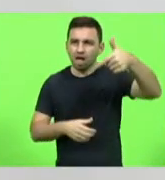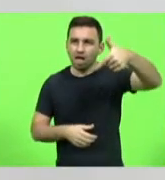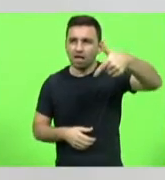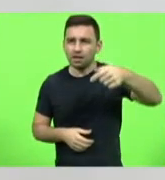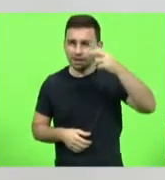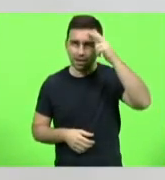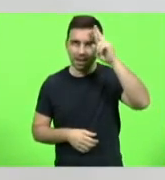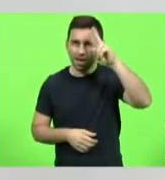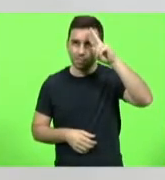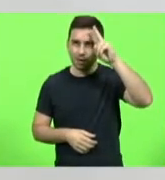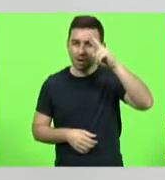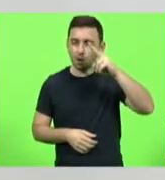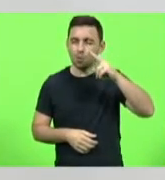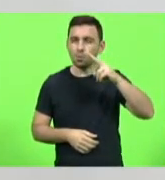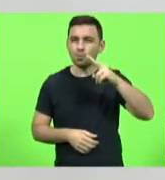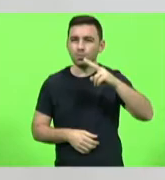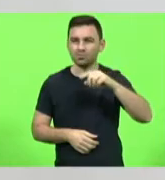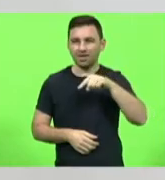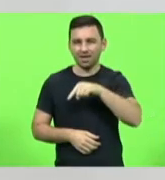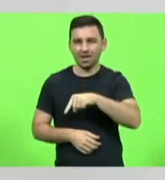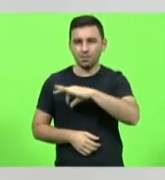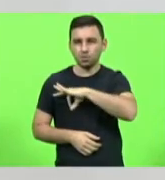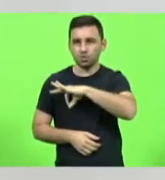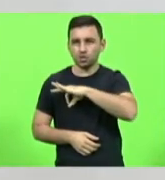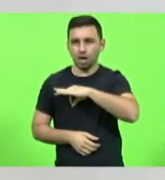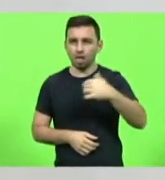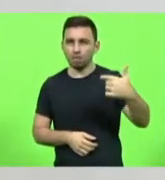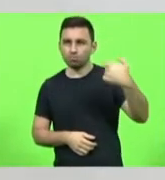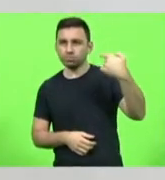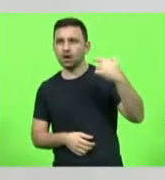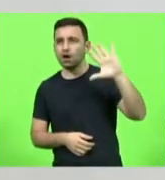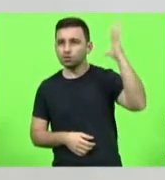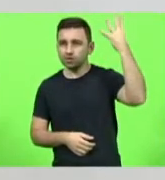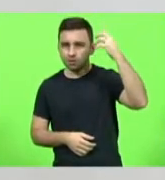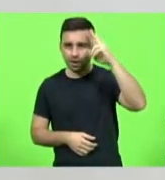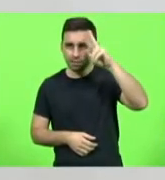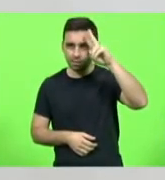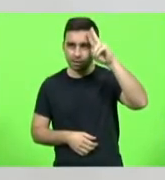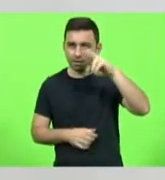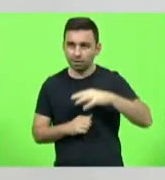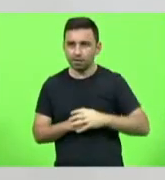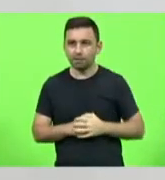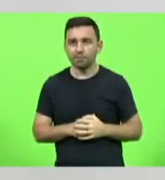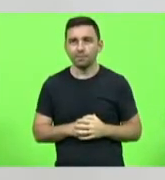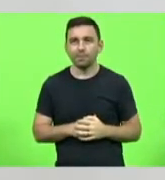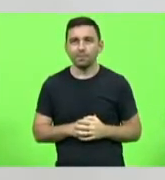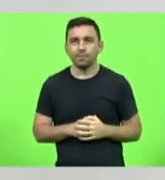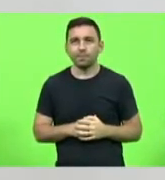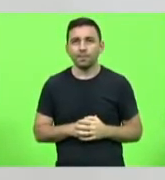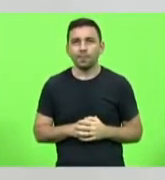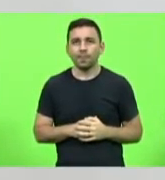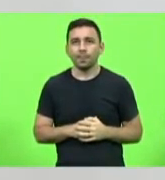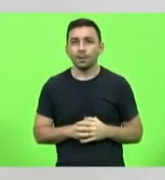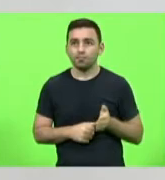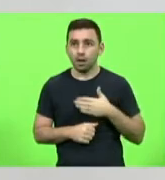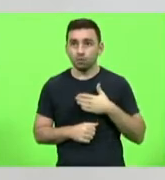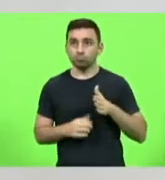policiais levou um tiro? Lembram-se disso? Acho que todo mundo se lembra disso. Para o meu